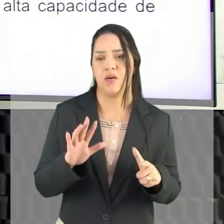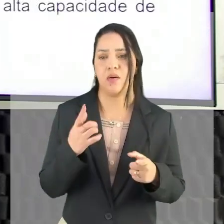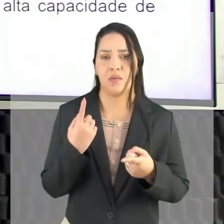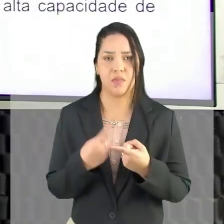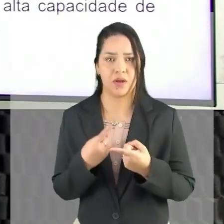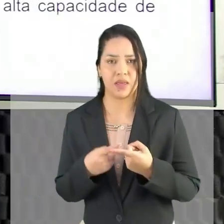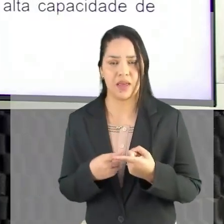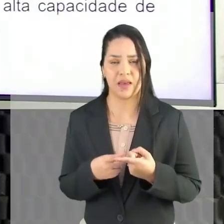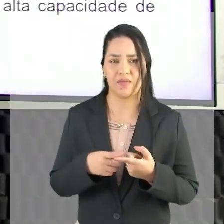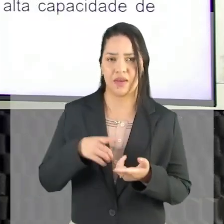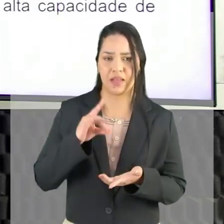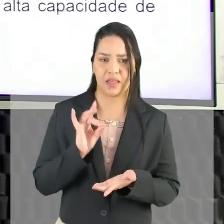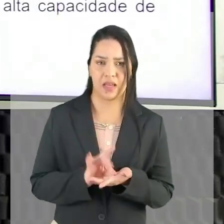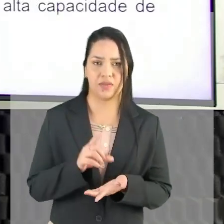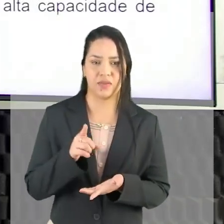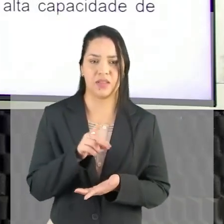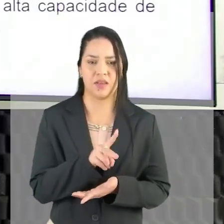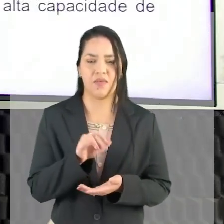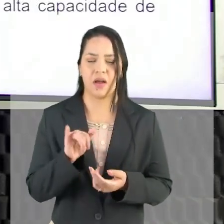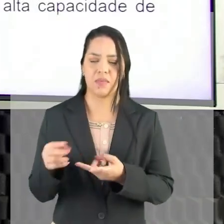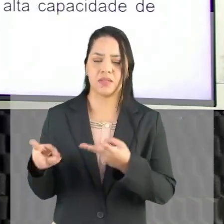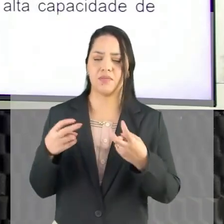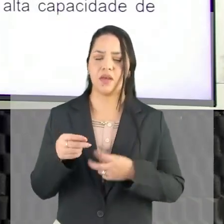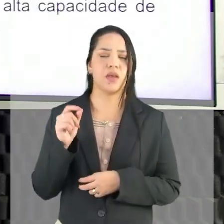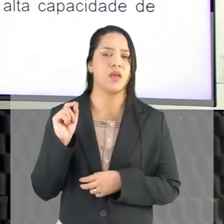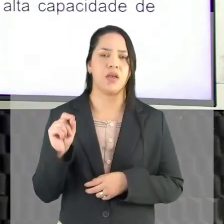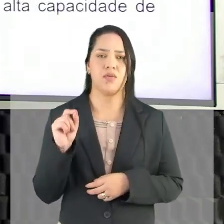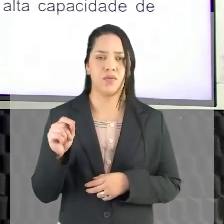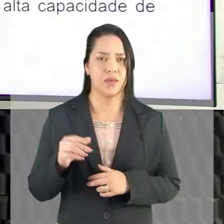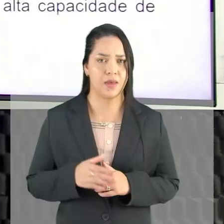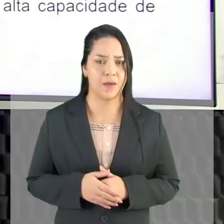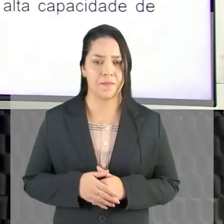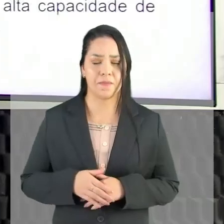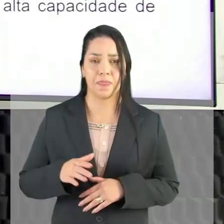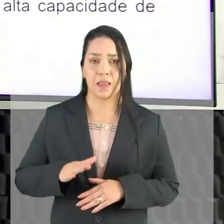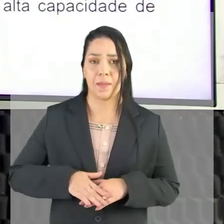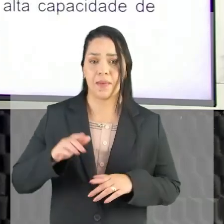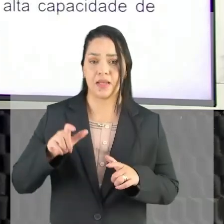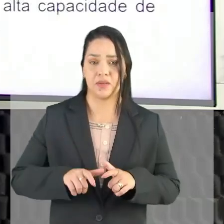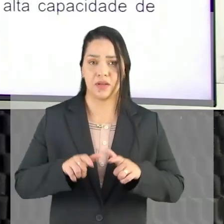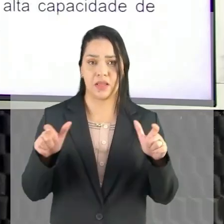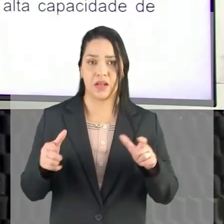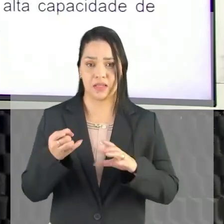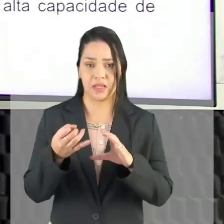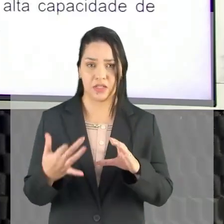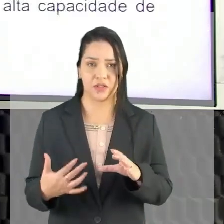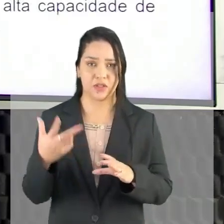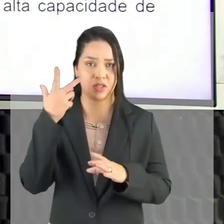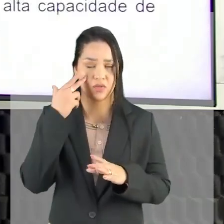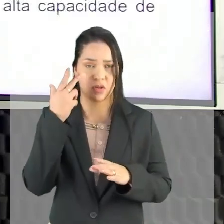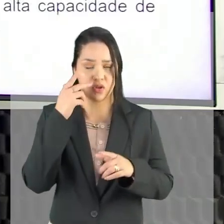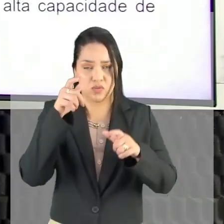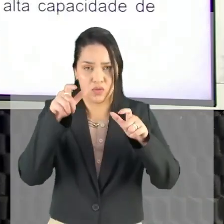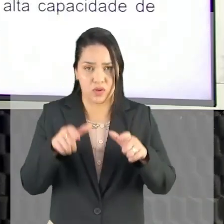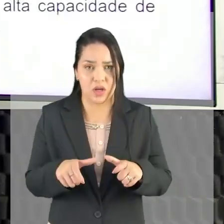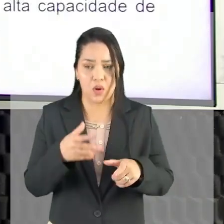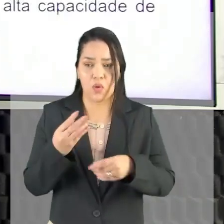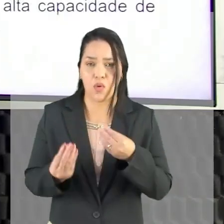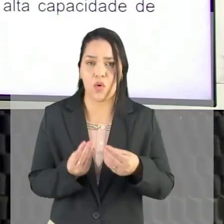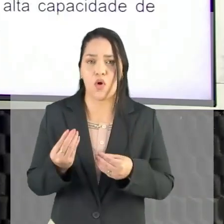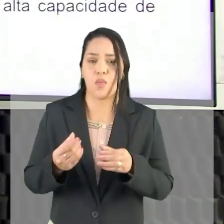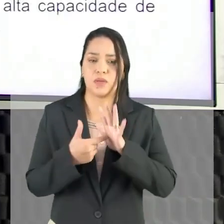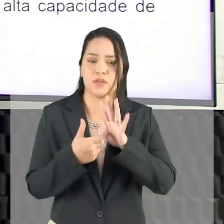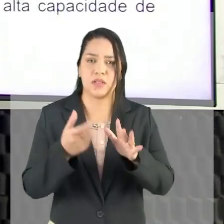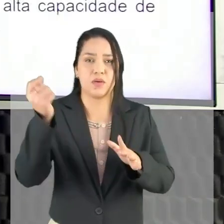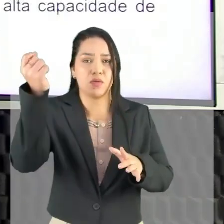na verdade, o que você vai perceber é o seguinte: quanto mais eu altero as características naturais de um lugar, como